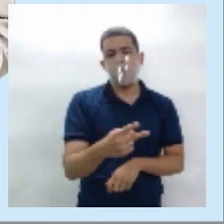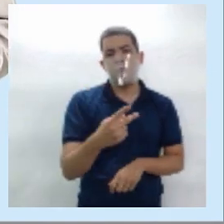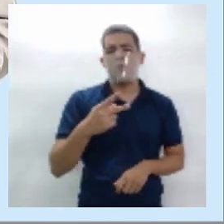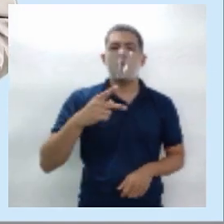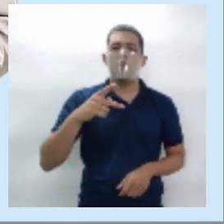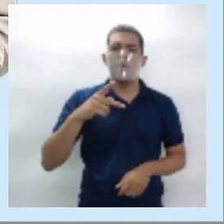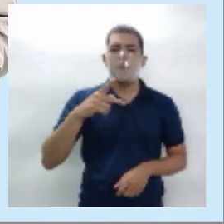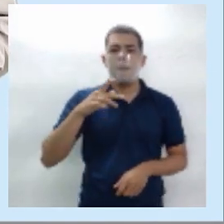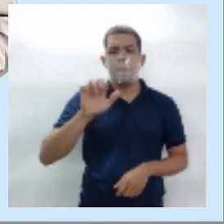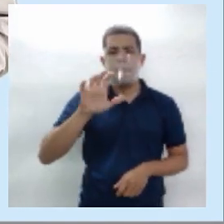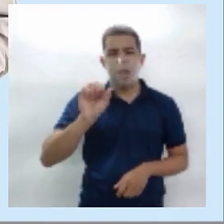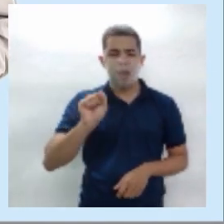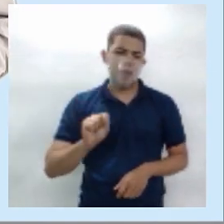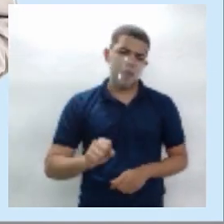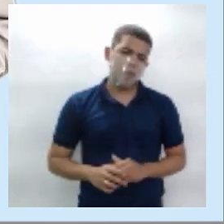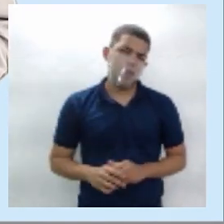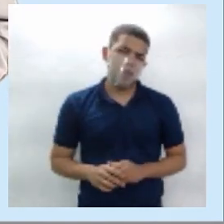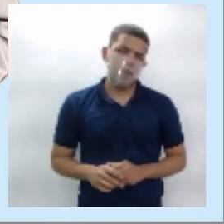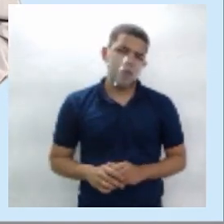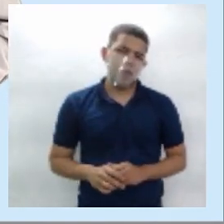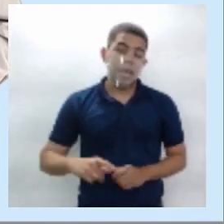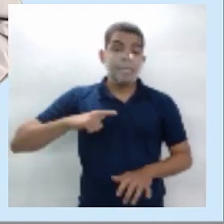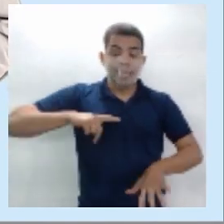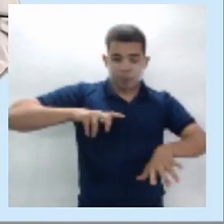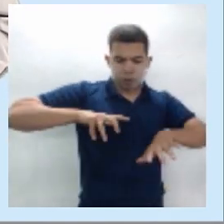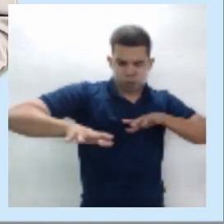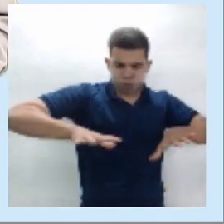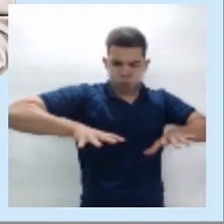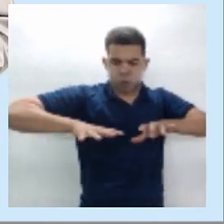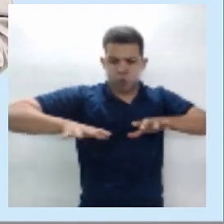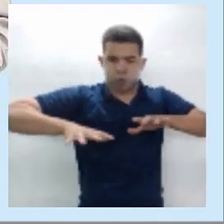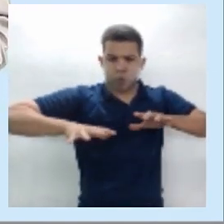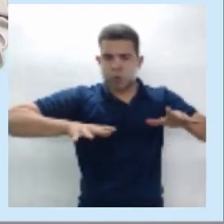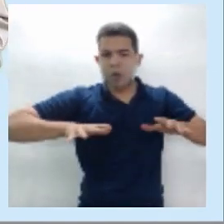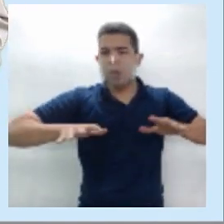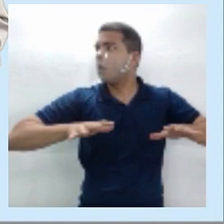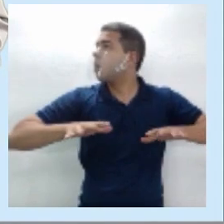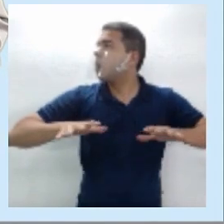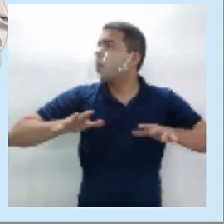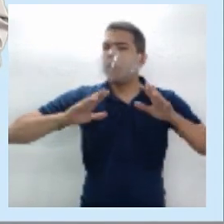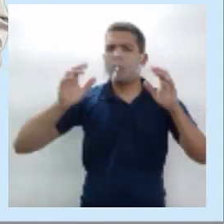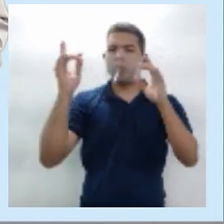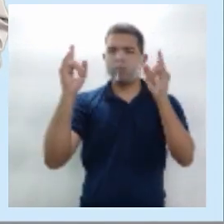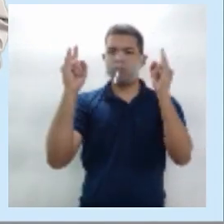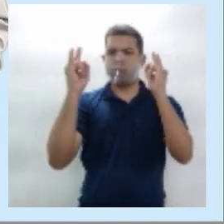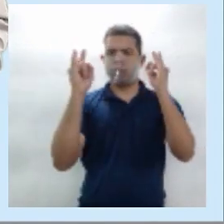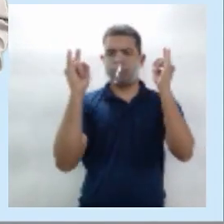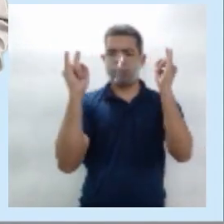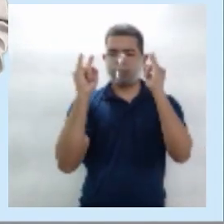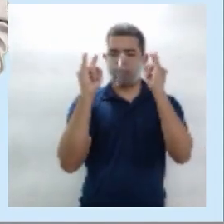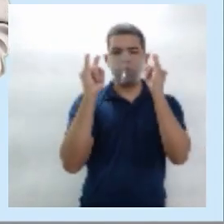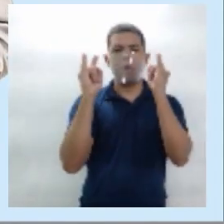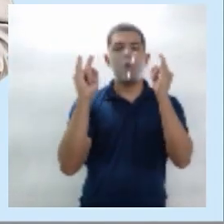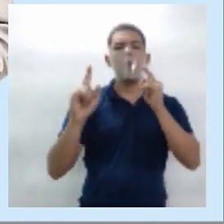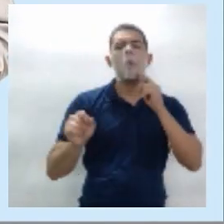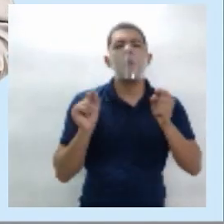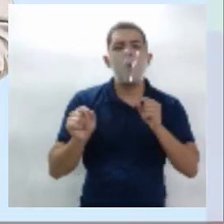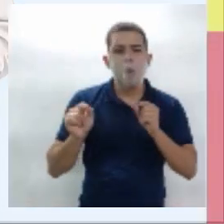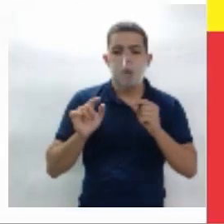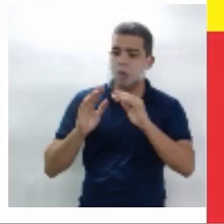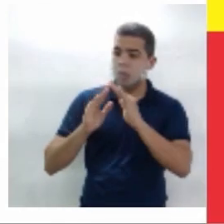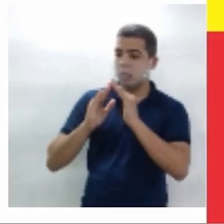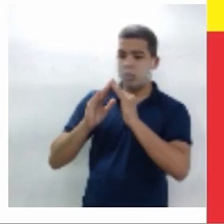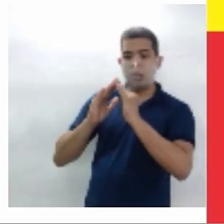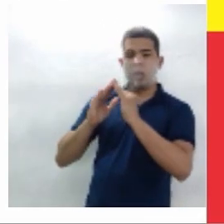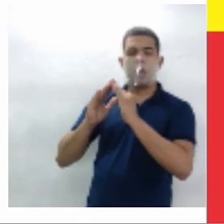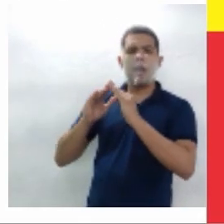tectônicas. Toda vez que se tem um terremoto, na realidade, é o movimento dessa placa tectônica.